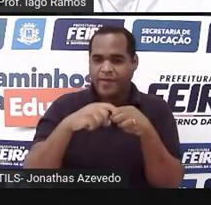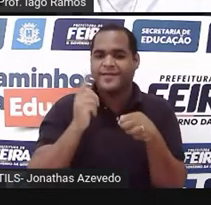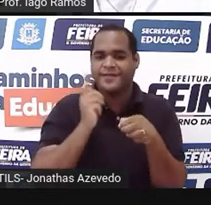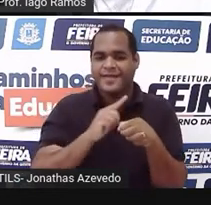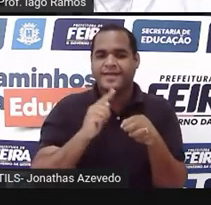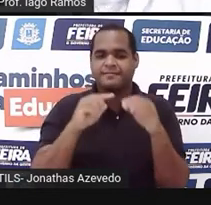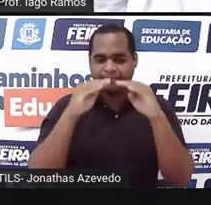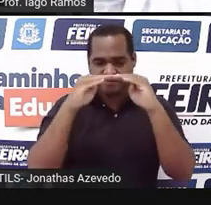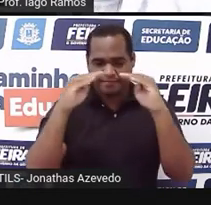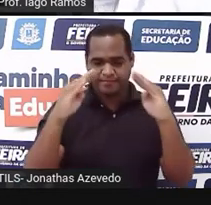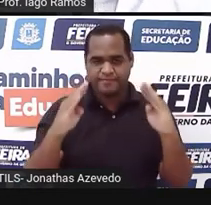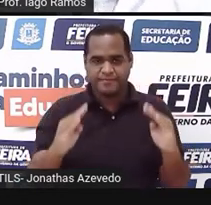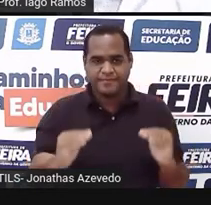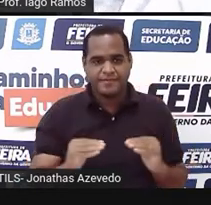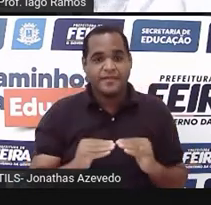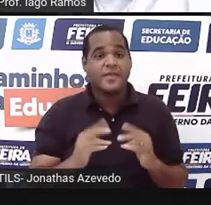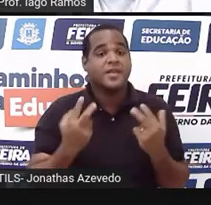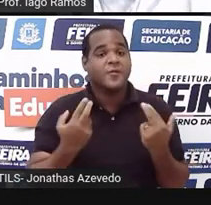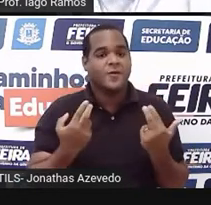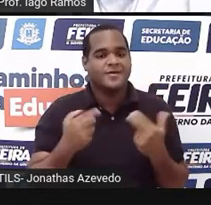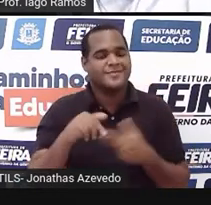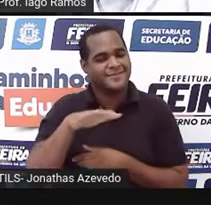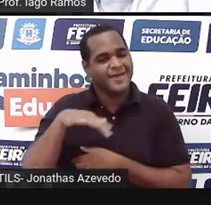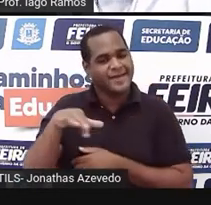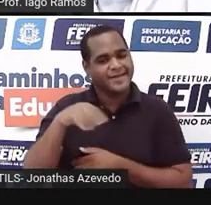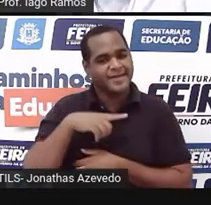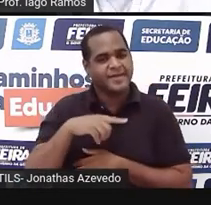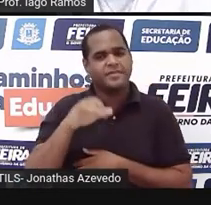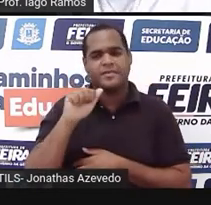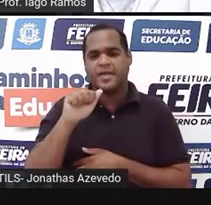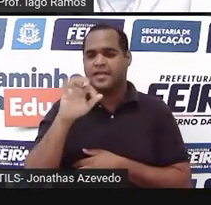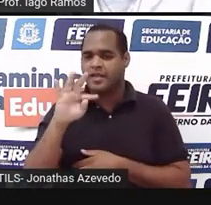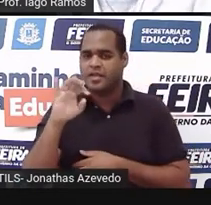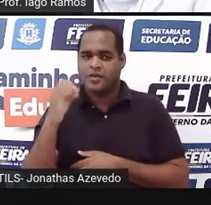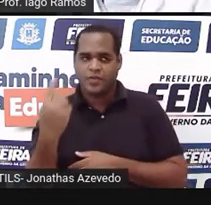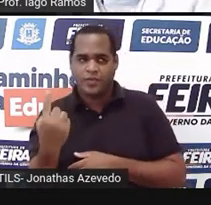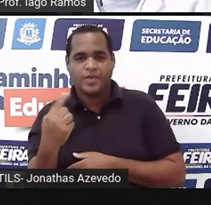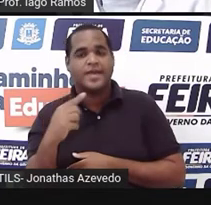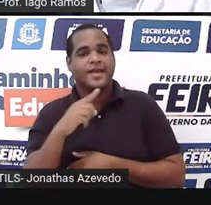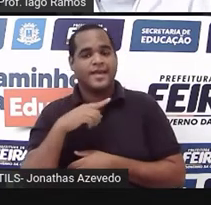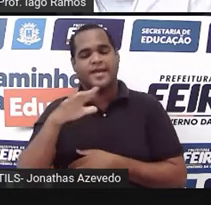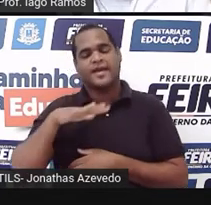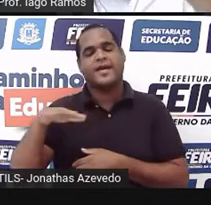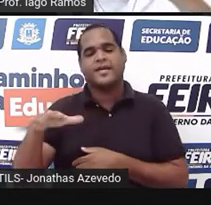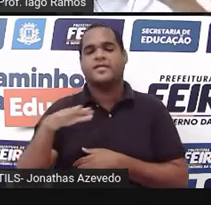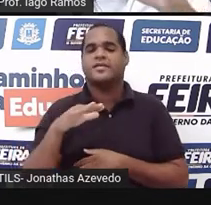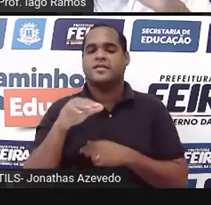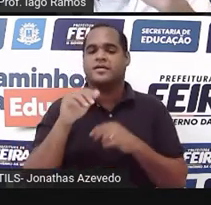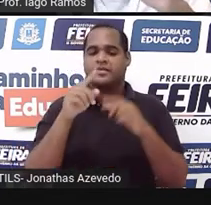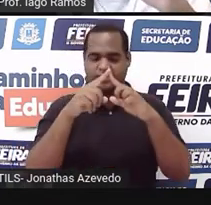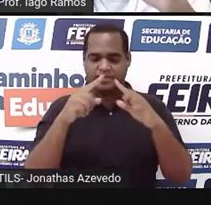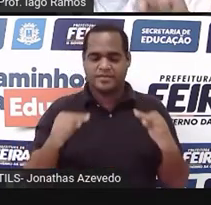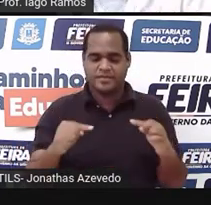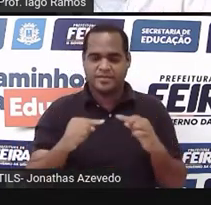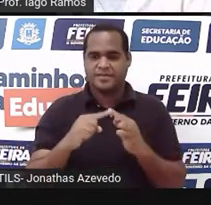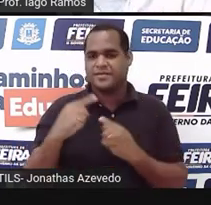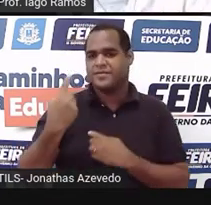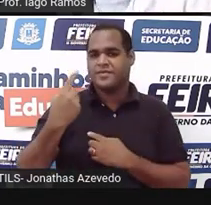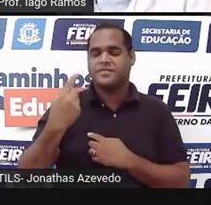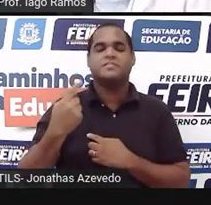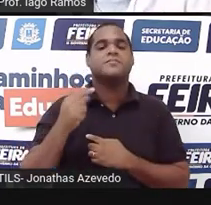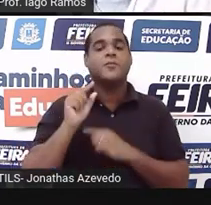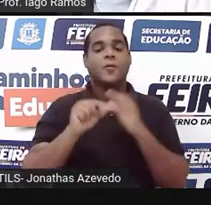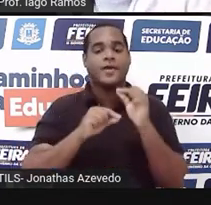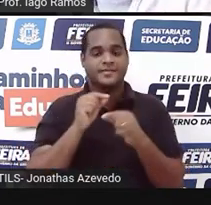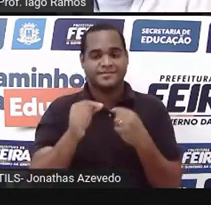gente vai ter a área do bom aonde aparece a ter um ser a área do triângulo num a gente vai ver onde é que vai ser esse